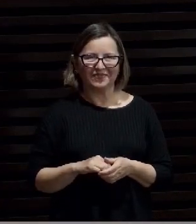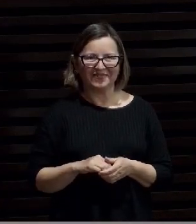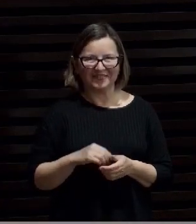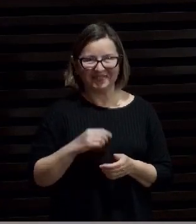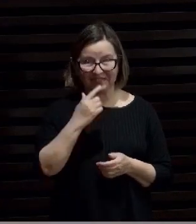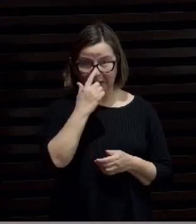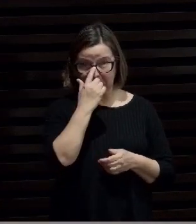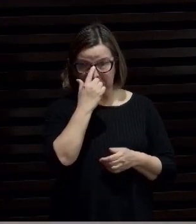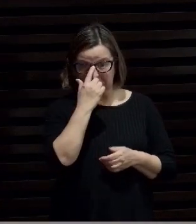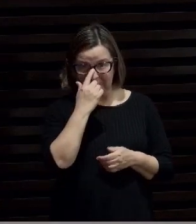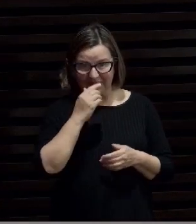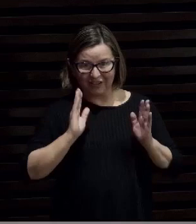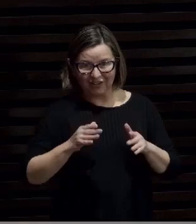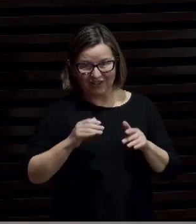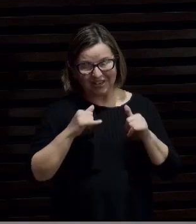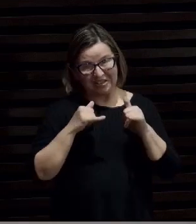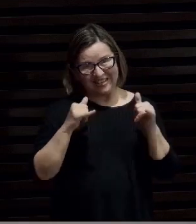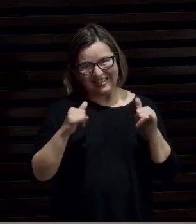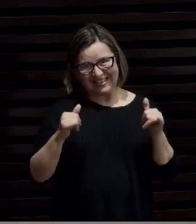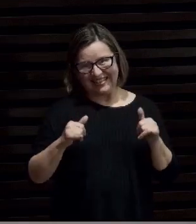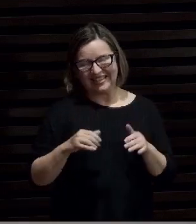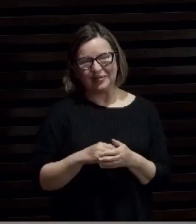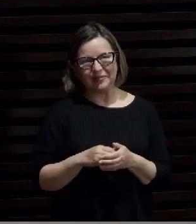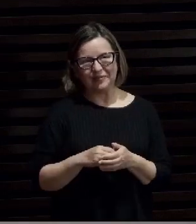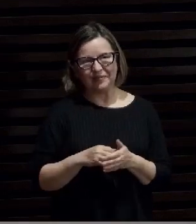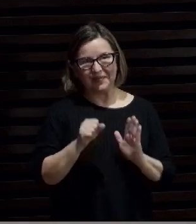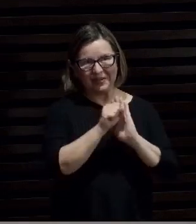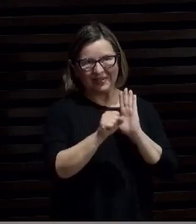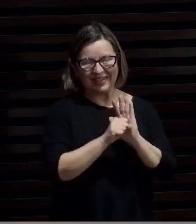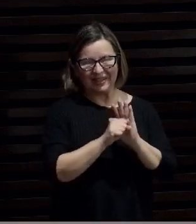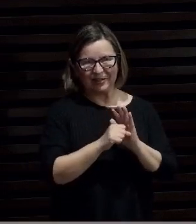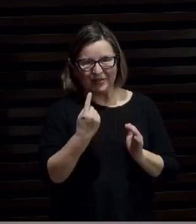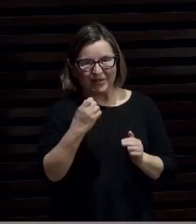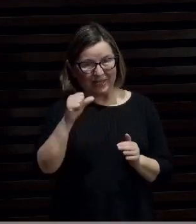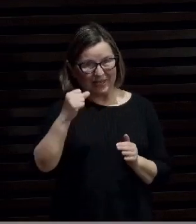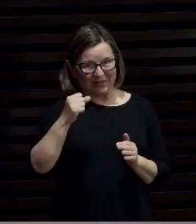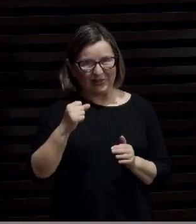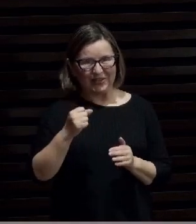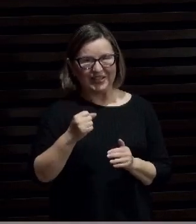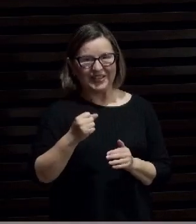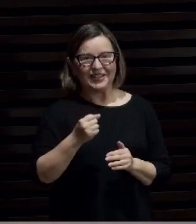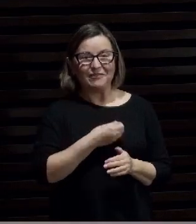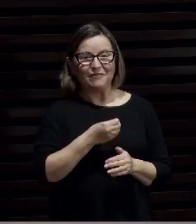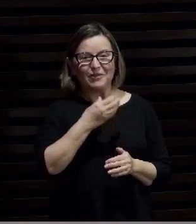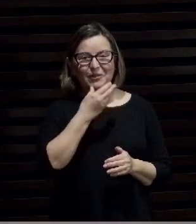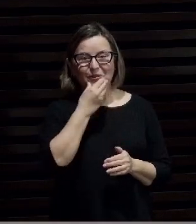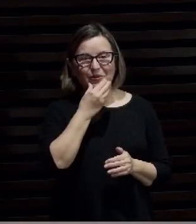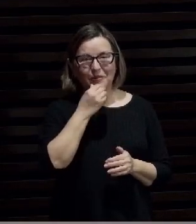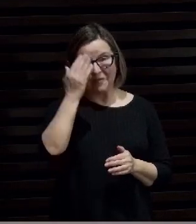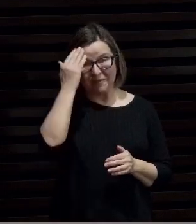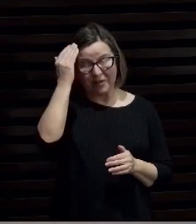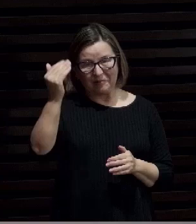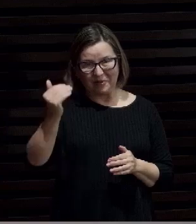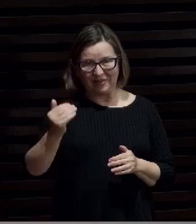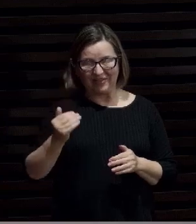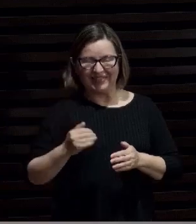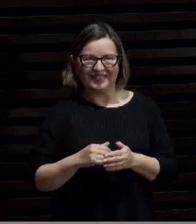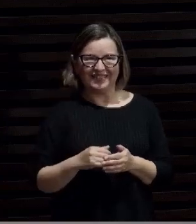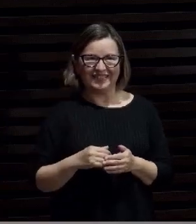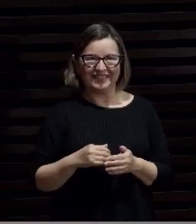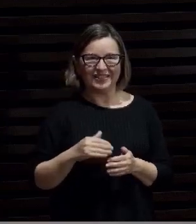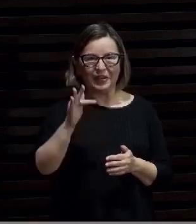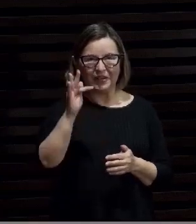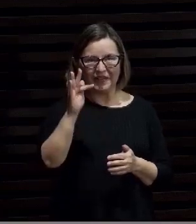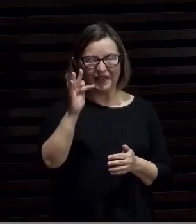Como eu vinha dizendo aos irmãos, no século XVIII viveu um homem muito famoso chamado Benjamin Franklin.